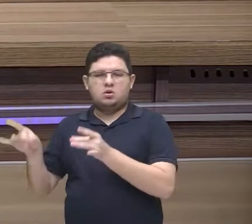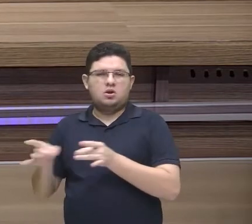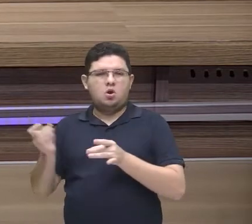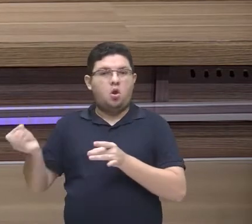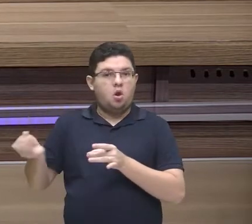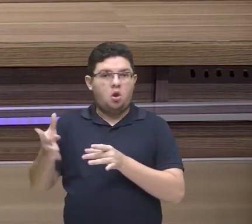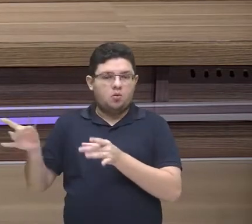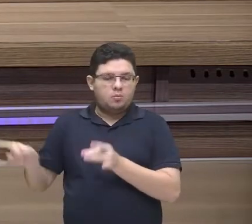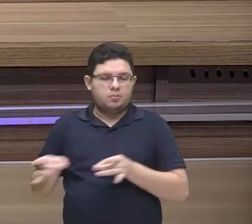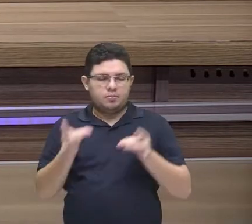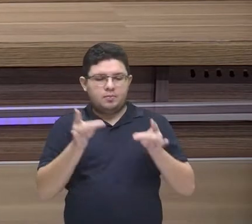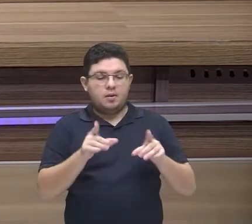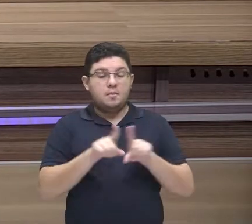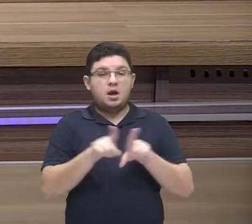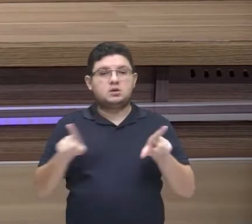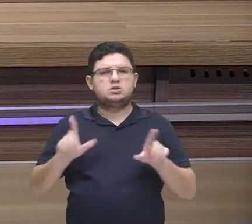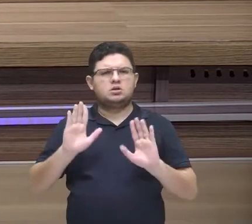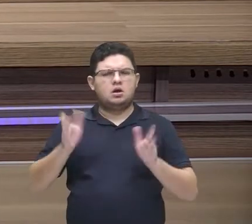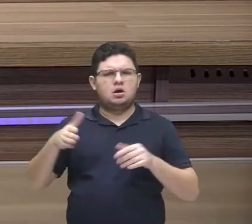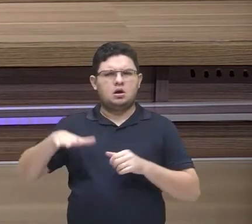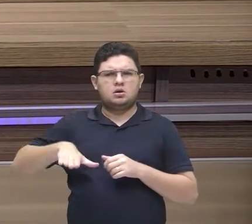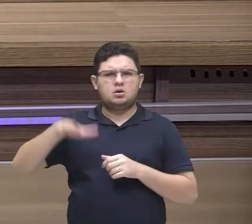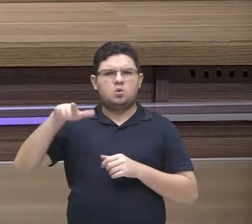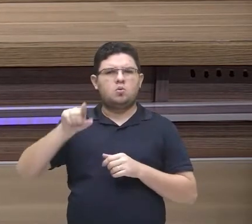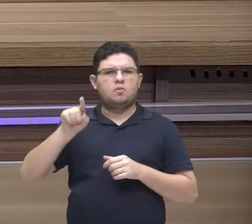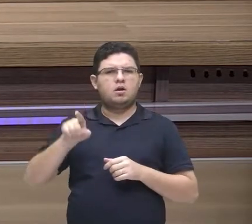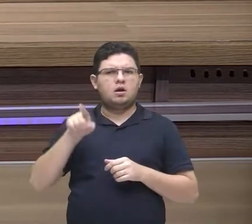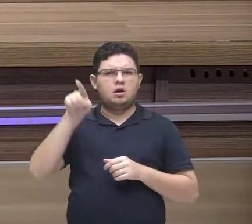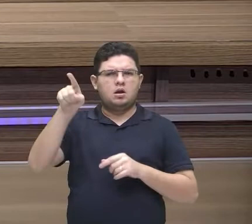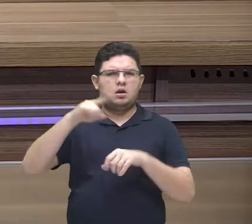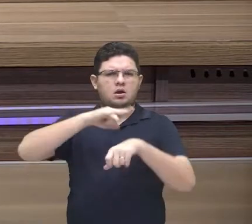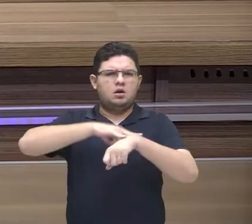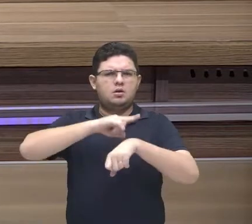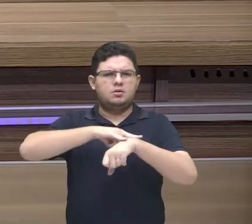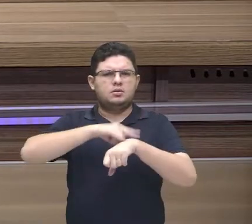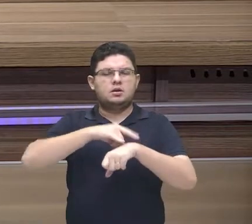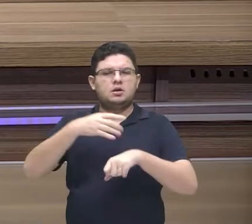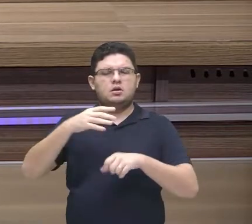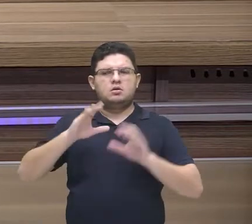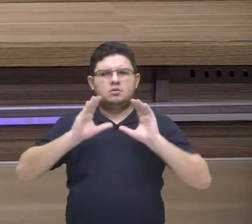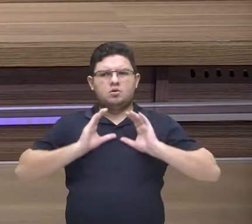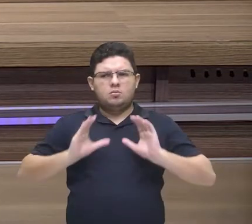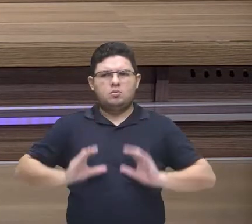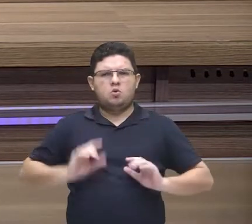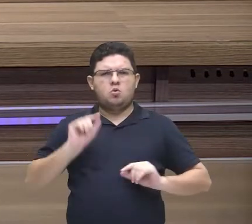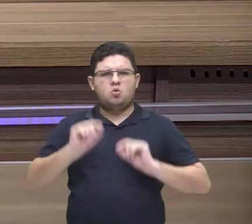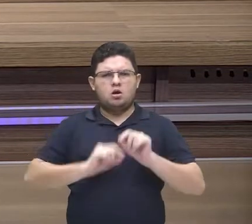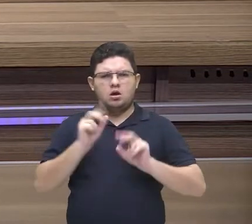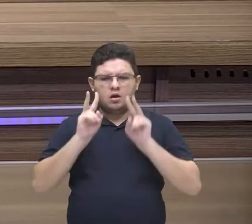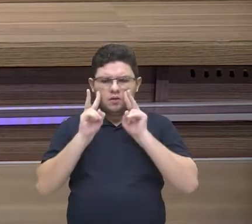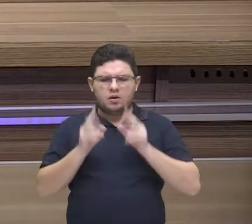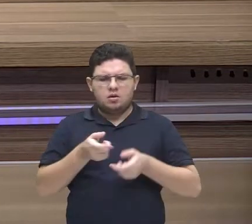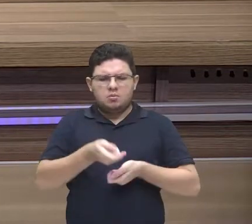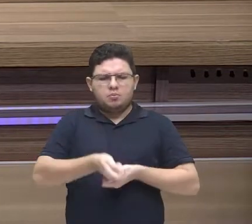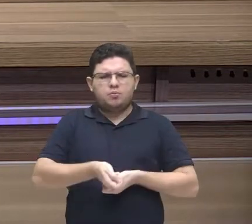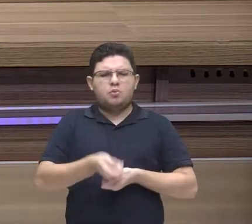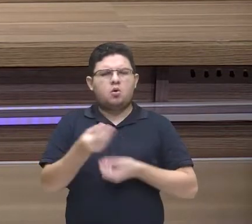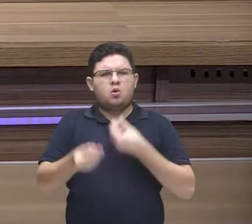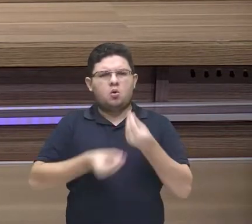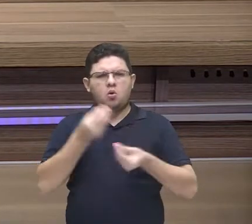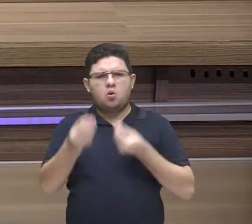cresceu, então ele vai para o banheiro, ele tem que saber como vai se comportar diante do vaso sanitário, ele vai ter que fazer